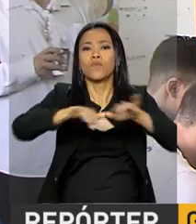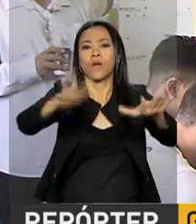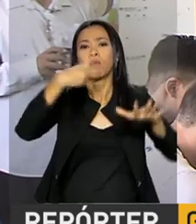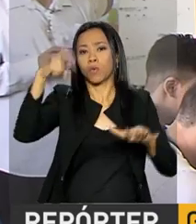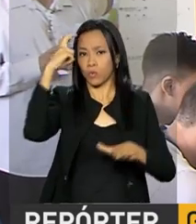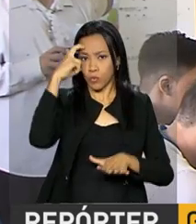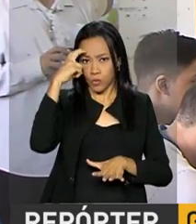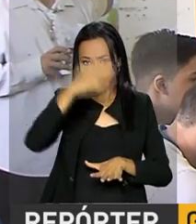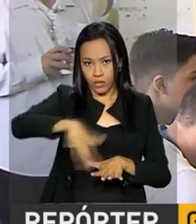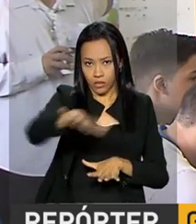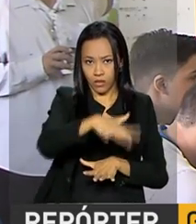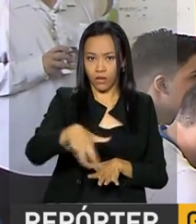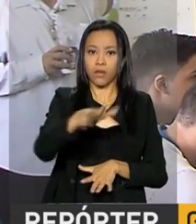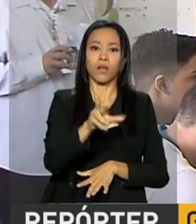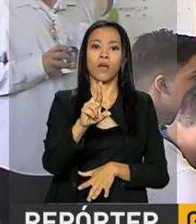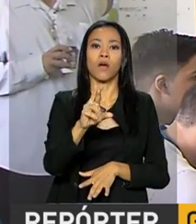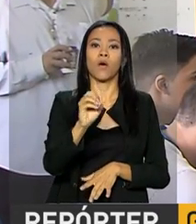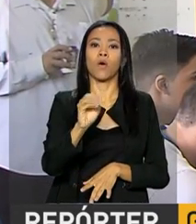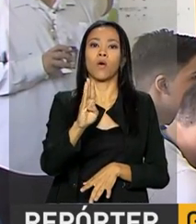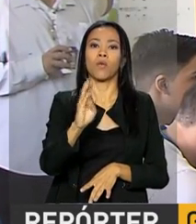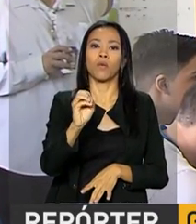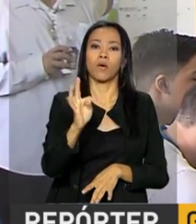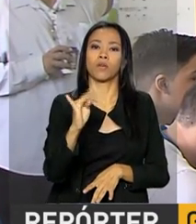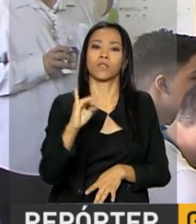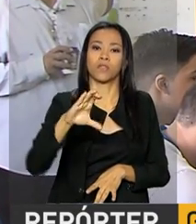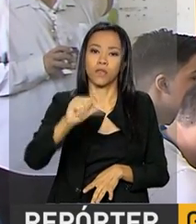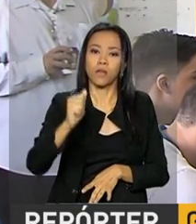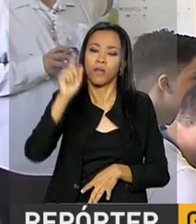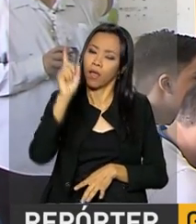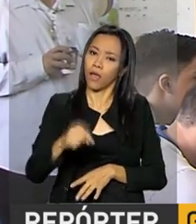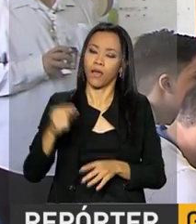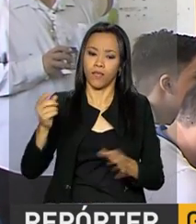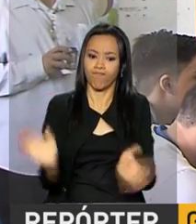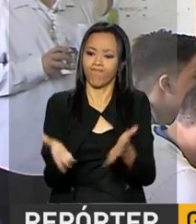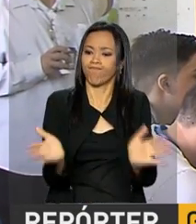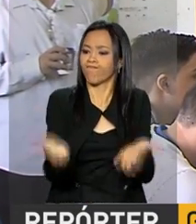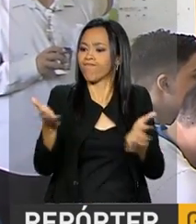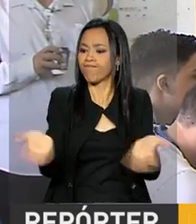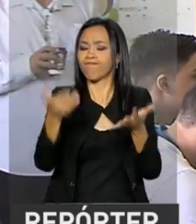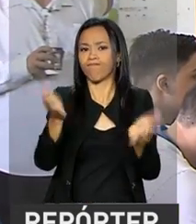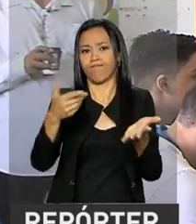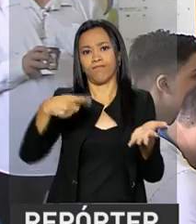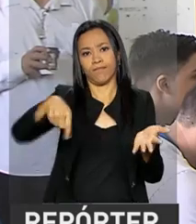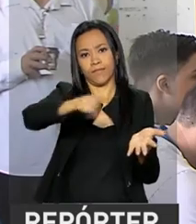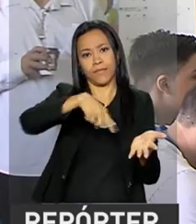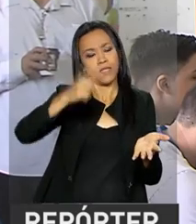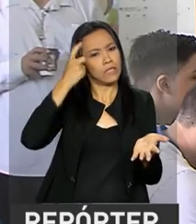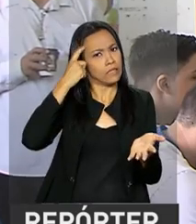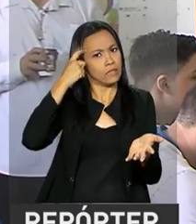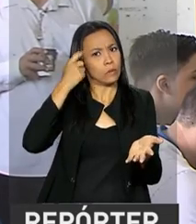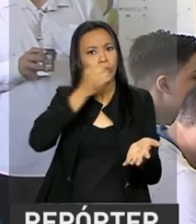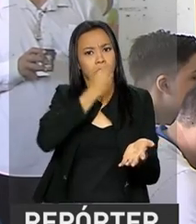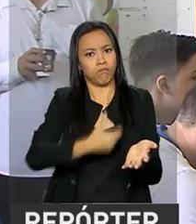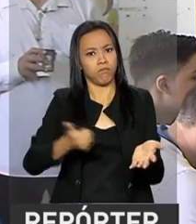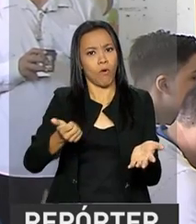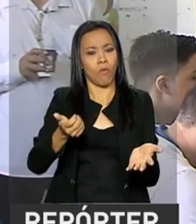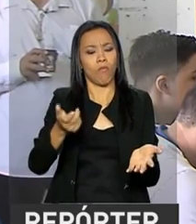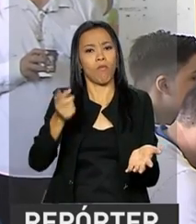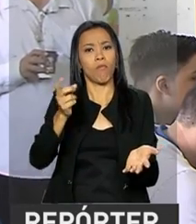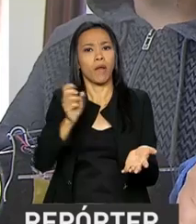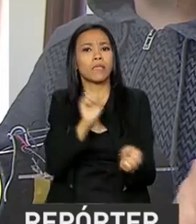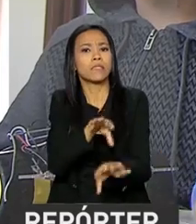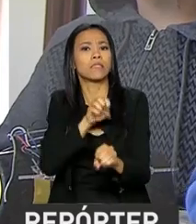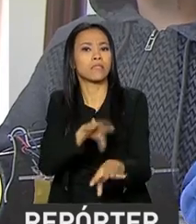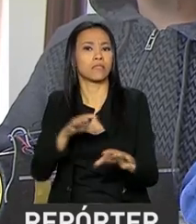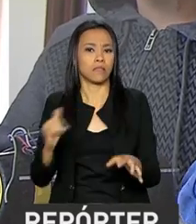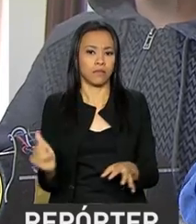educacional. Ela pode ser uma ferramenta muito estimulante e tem um potencial muito grande para